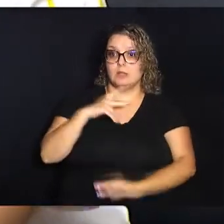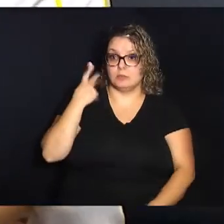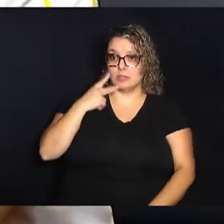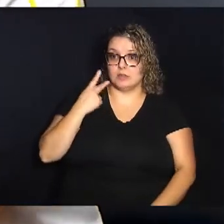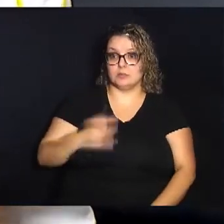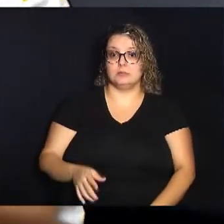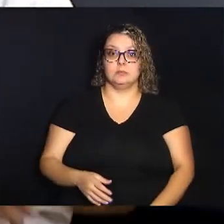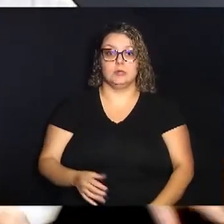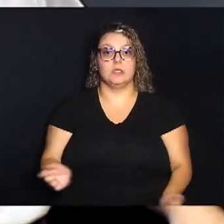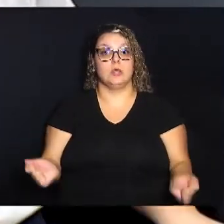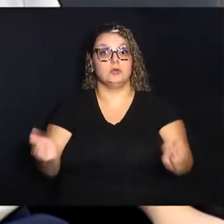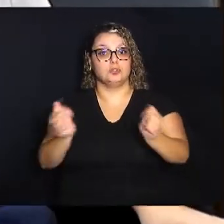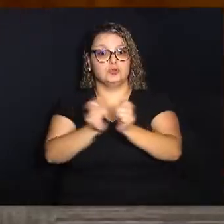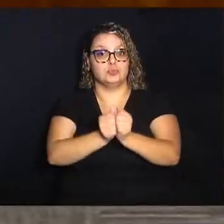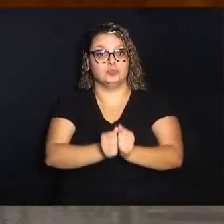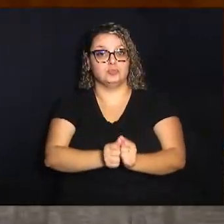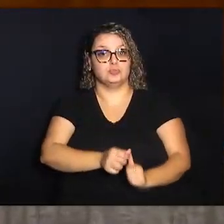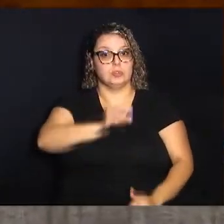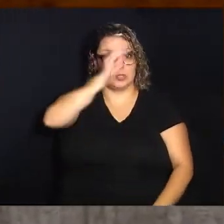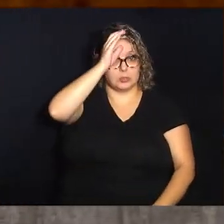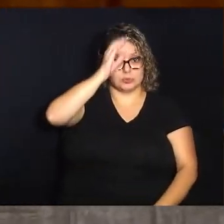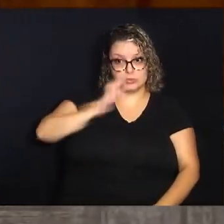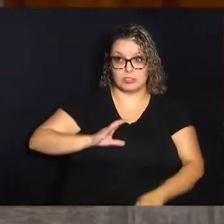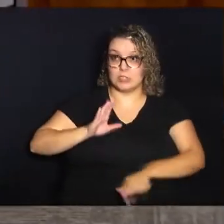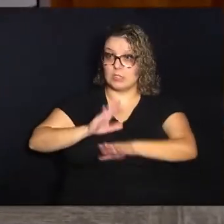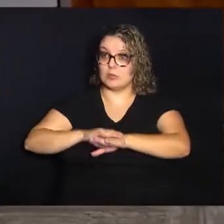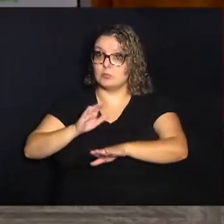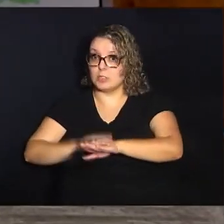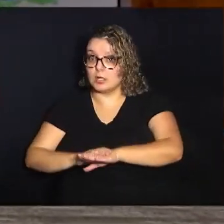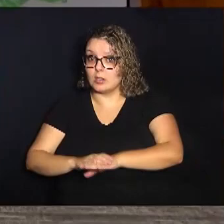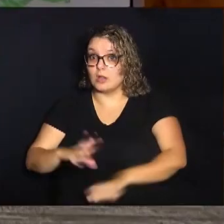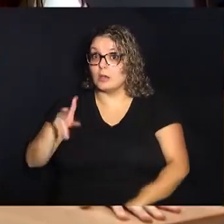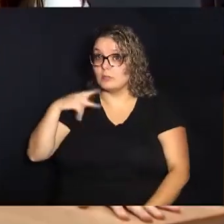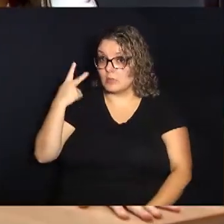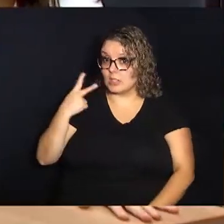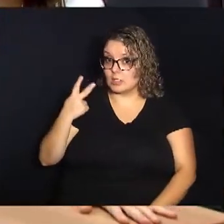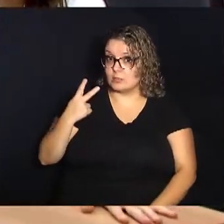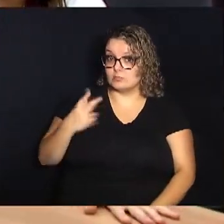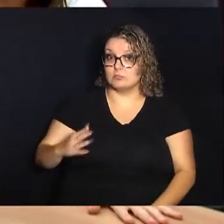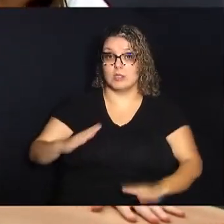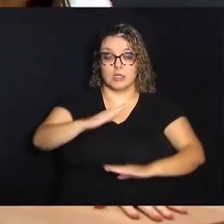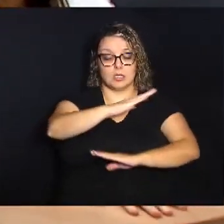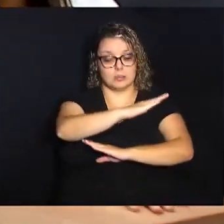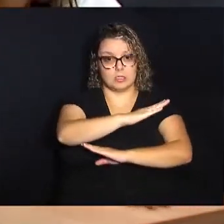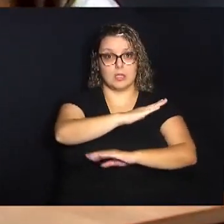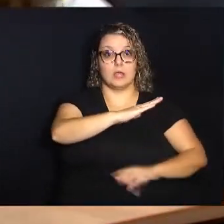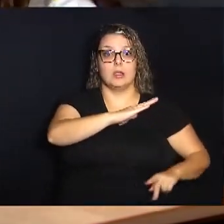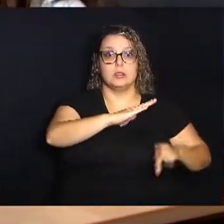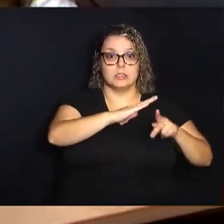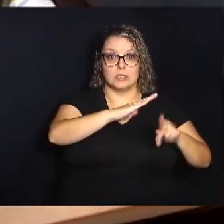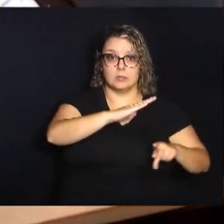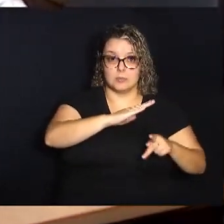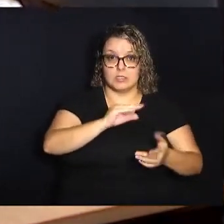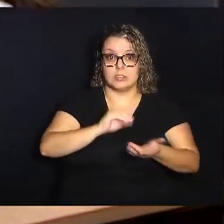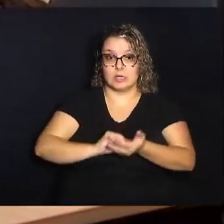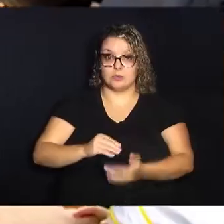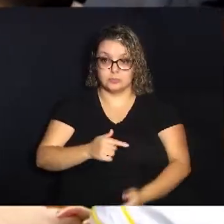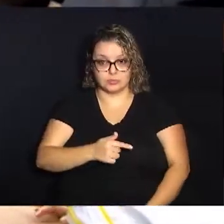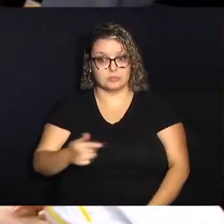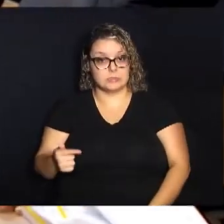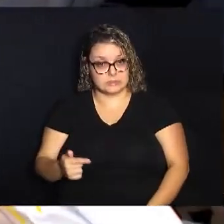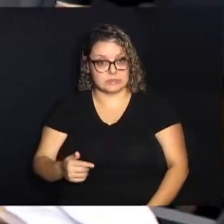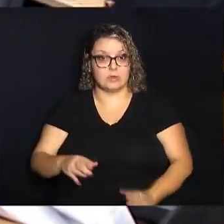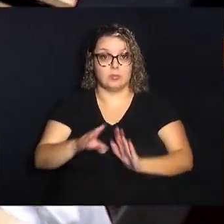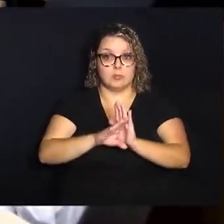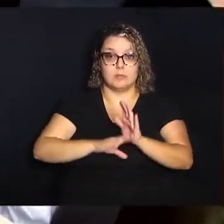visa aproximar o cidadão das atividades parlamentares e da Casa do Povo. Na última semana, o programa recebeu alunos